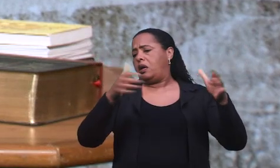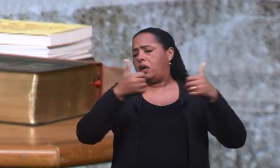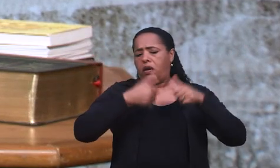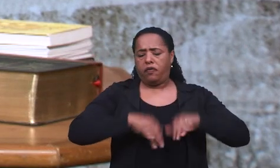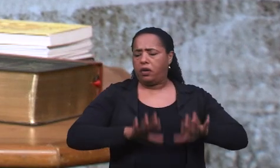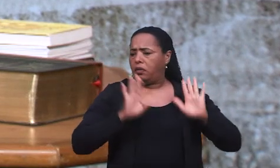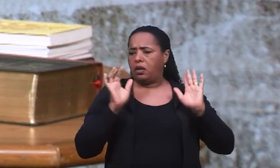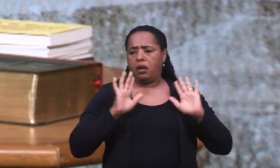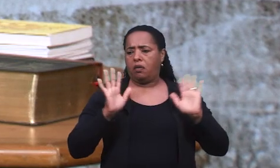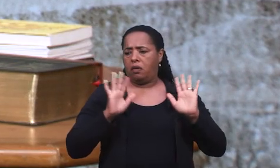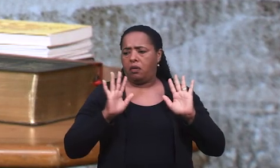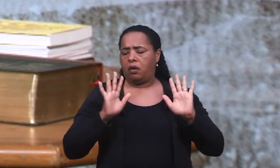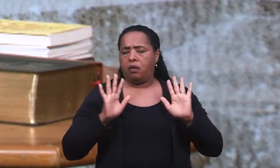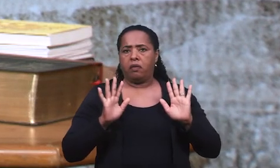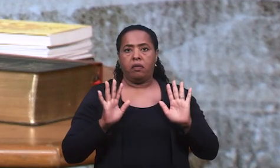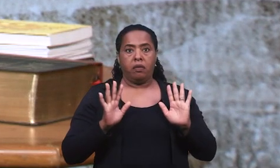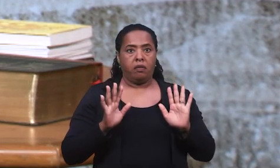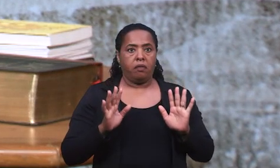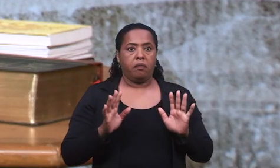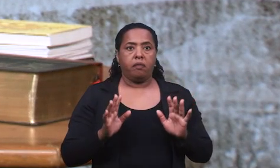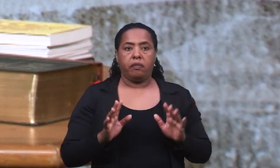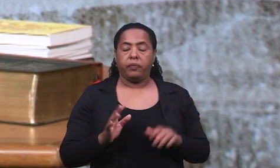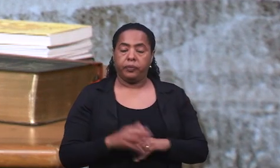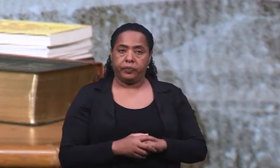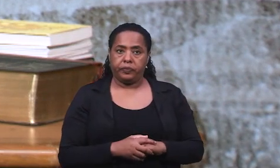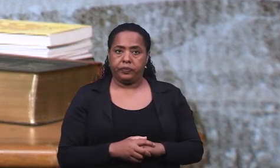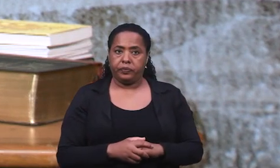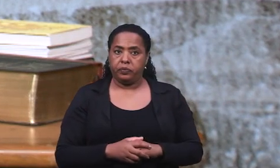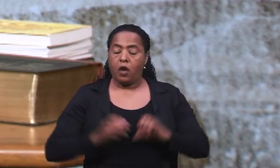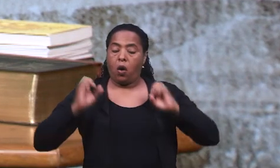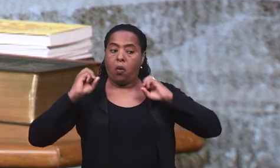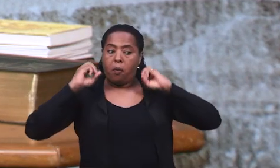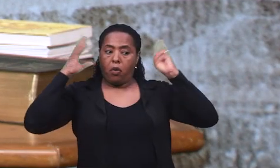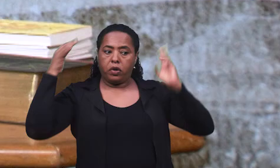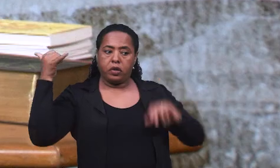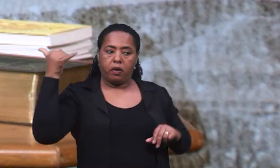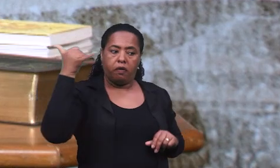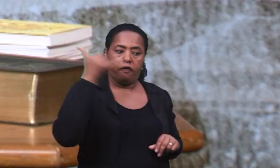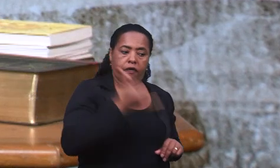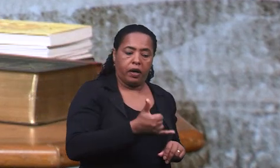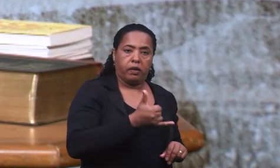aqui. Então lhe disse Moisés: